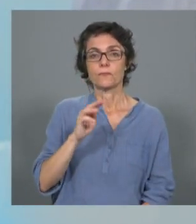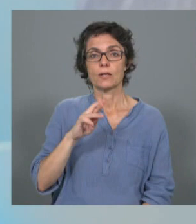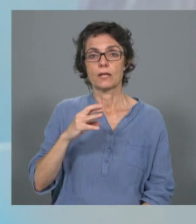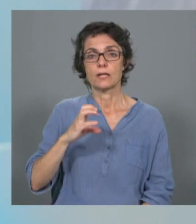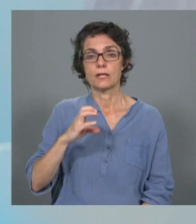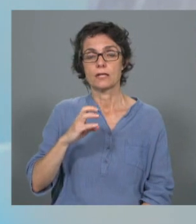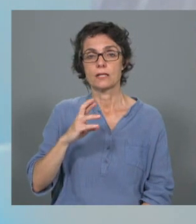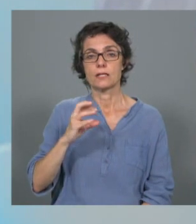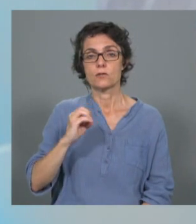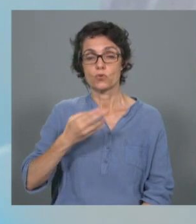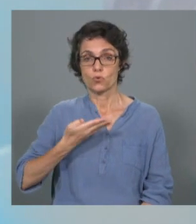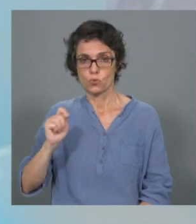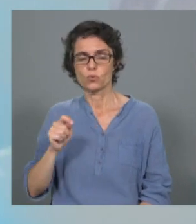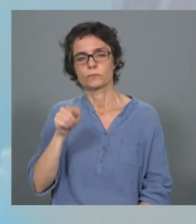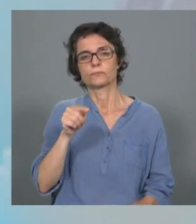de promessa de